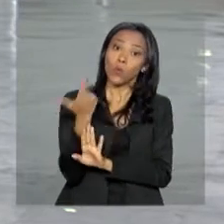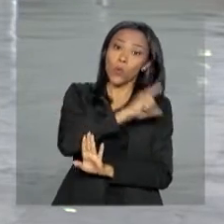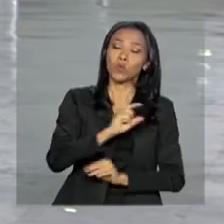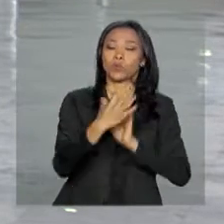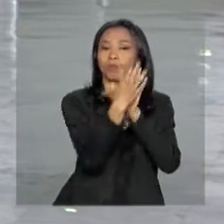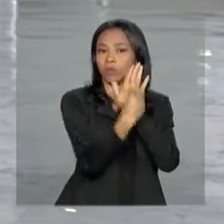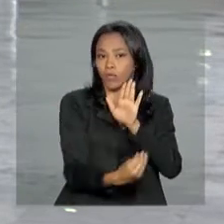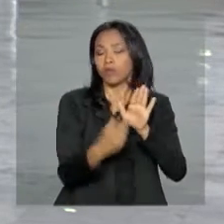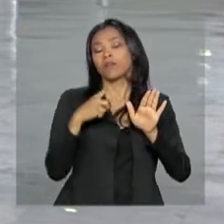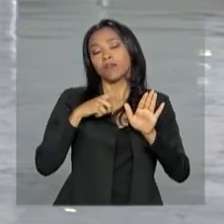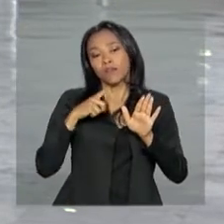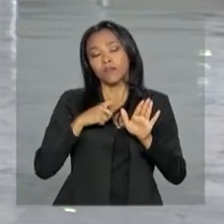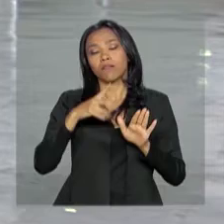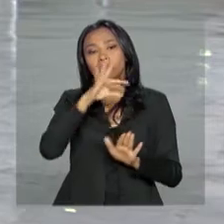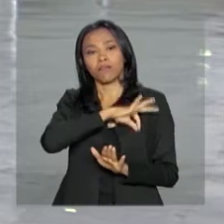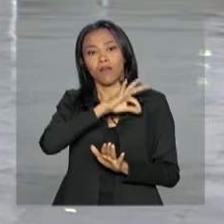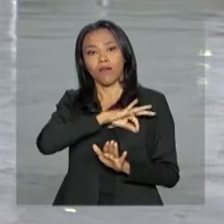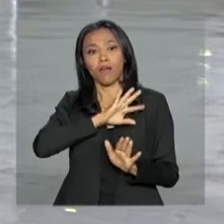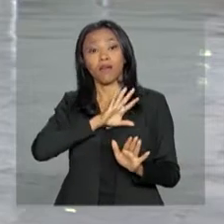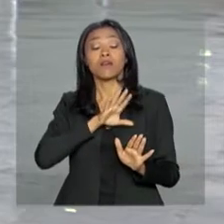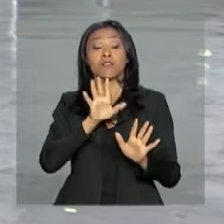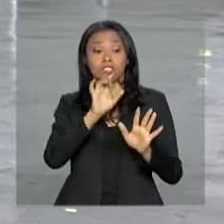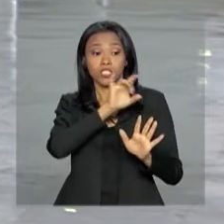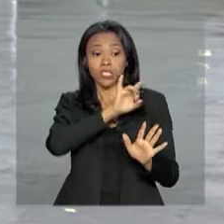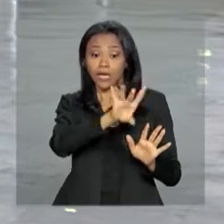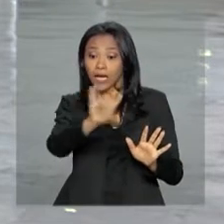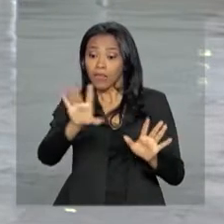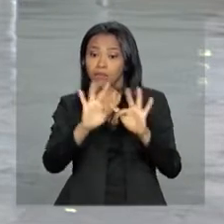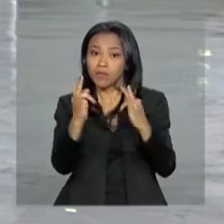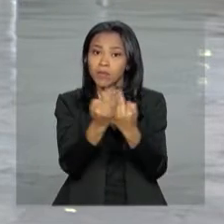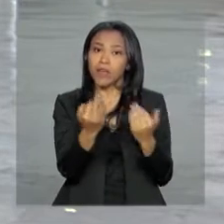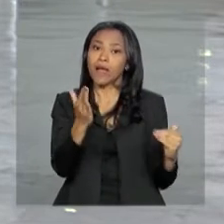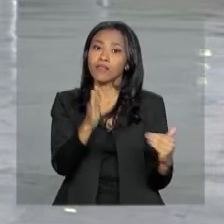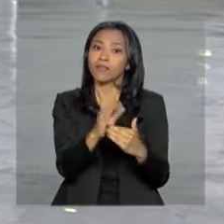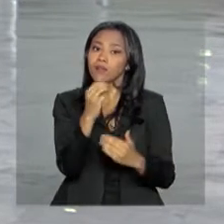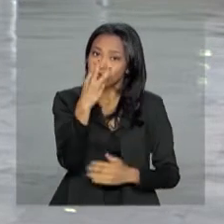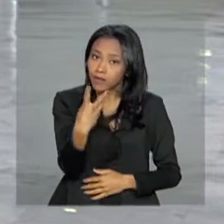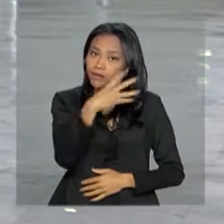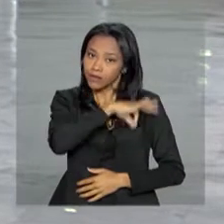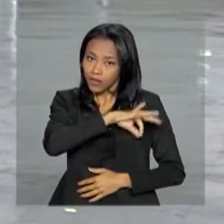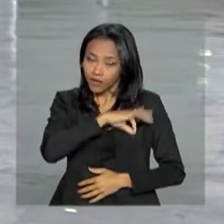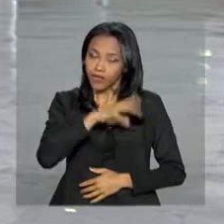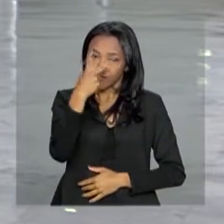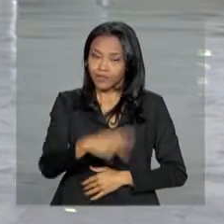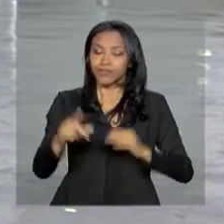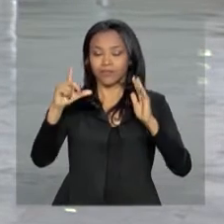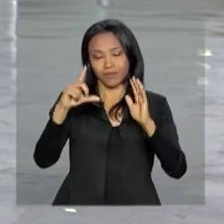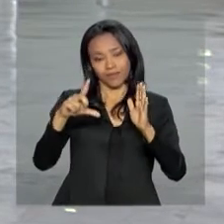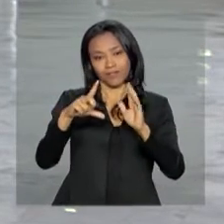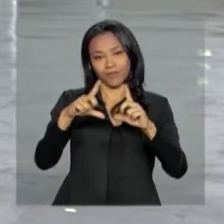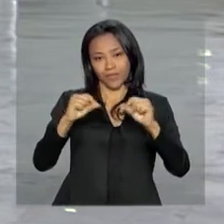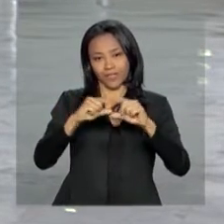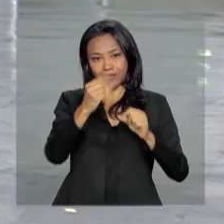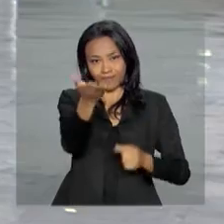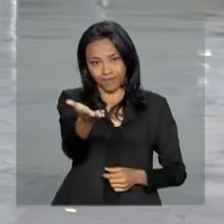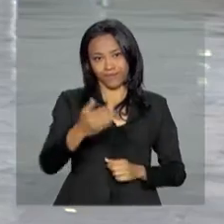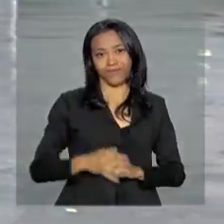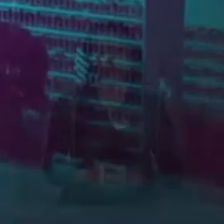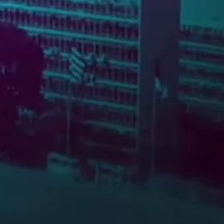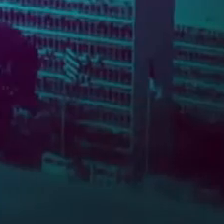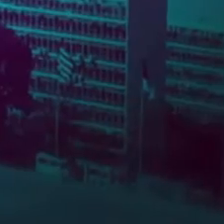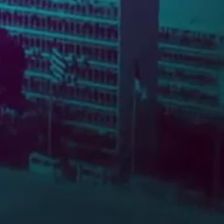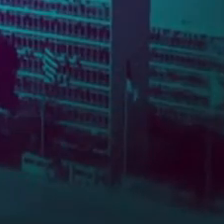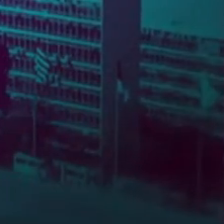atende candidatos com renda per capita familiar de três salários mínimos de brasília cleide lopes